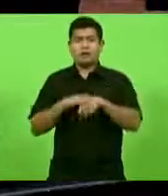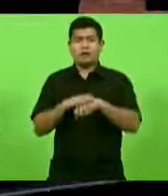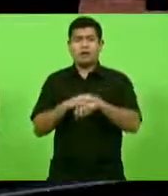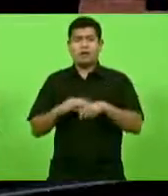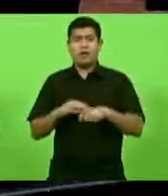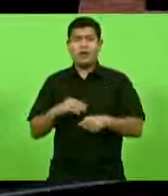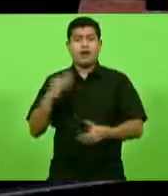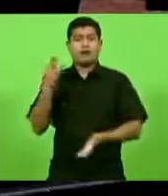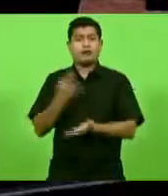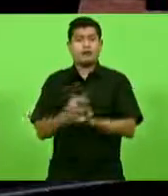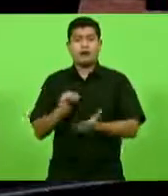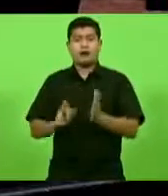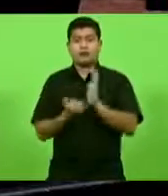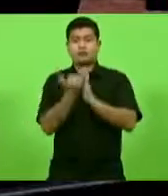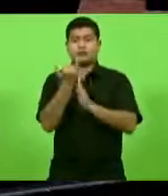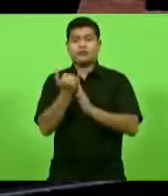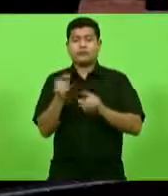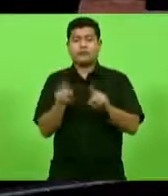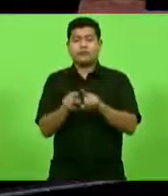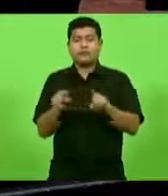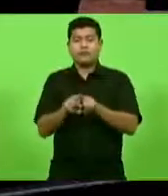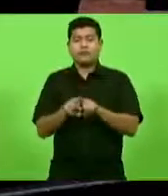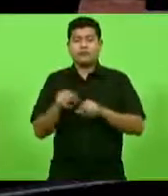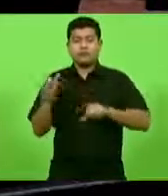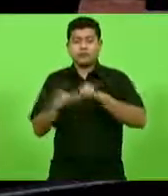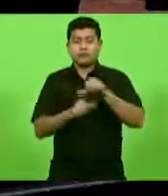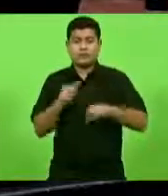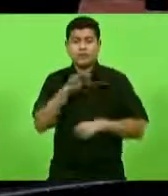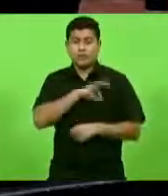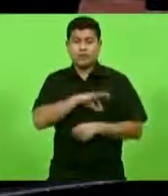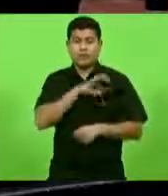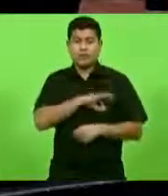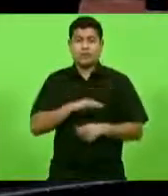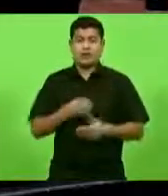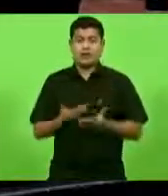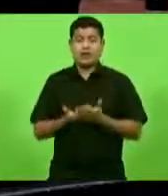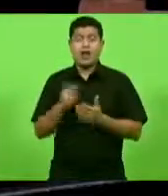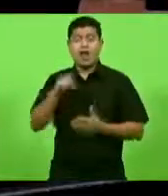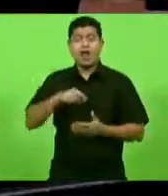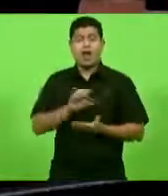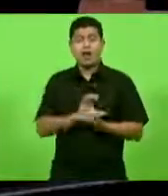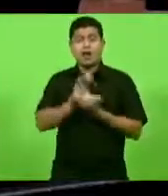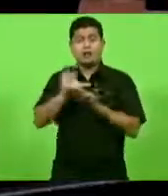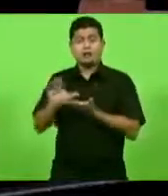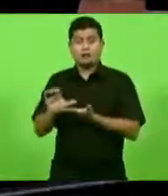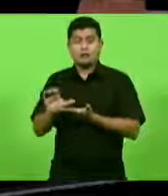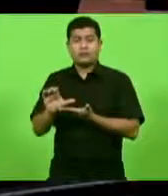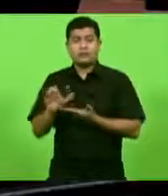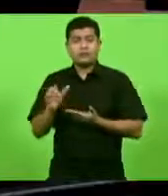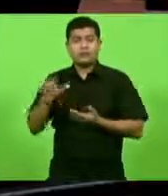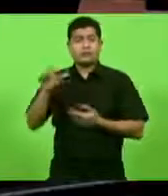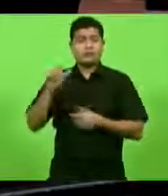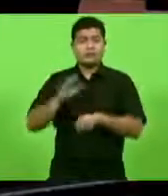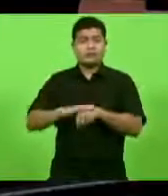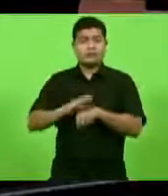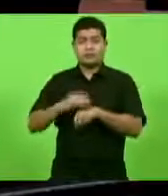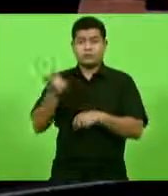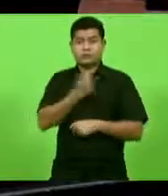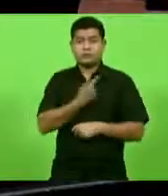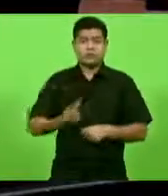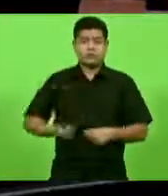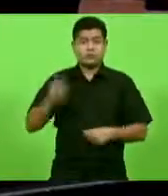juros elevados, por correção monetária elevada, e que, na verdade, era um aporte financeiro até por parte da União, porque